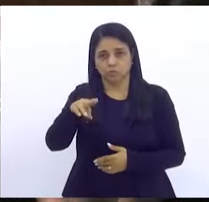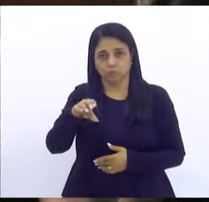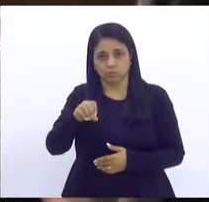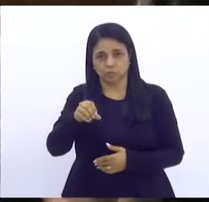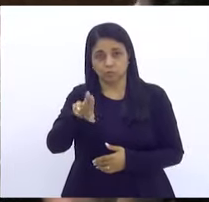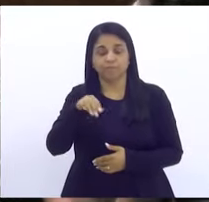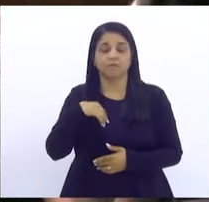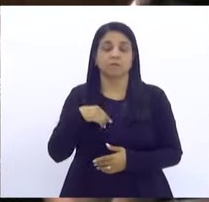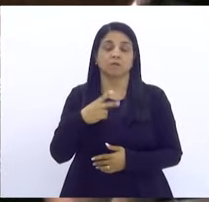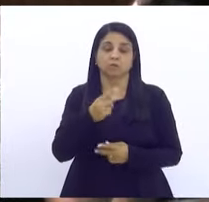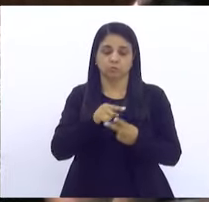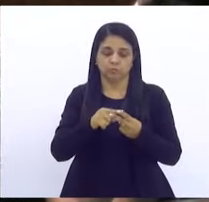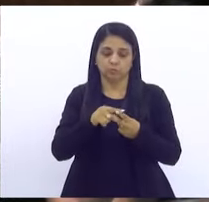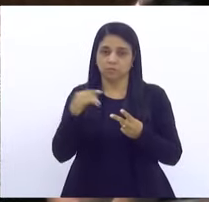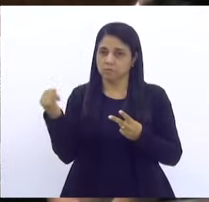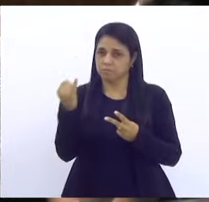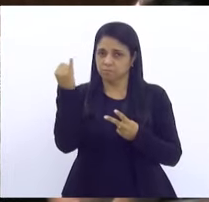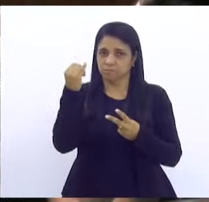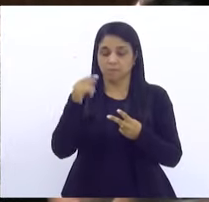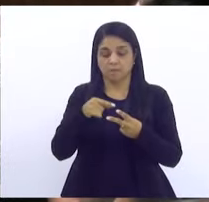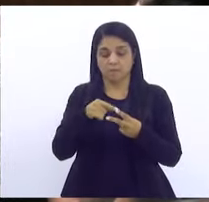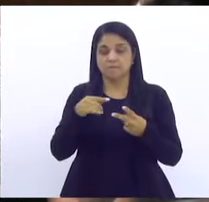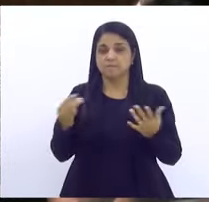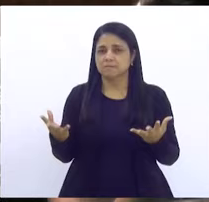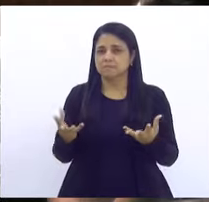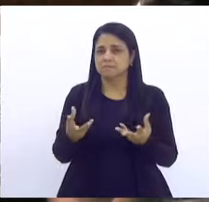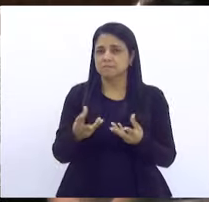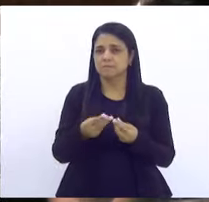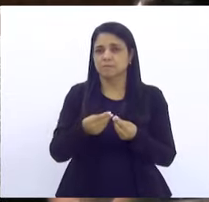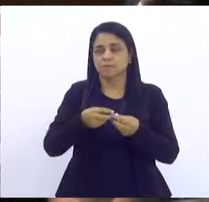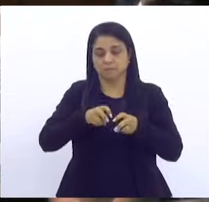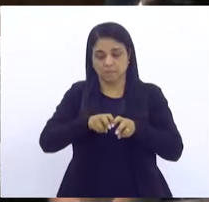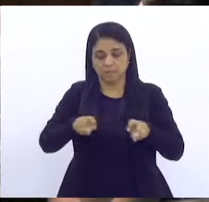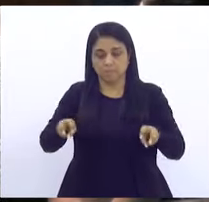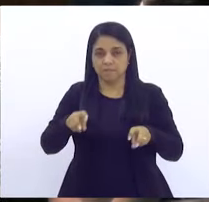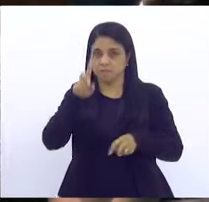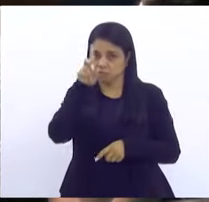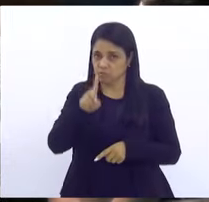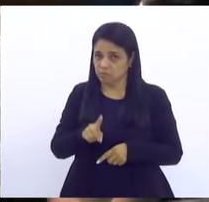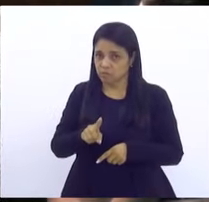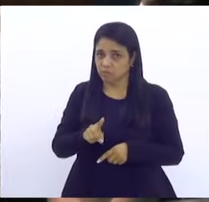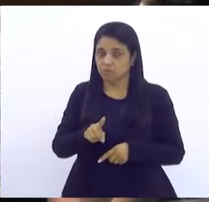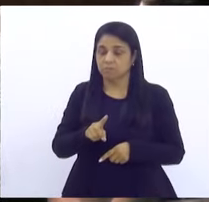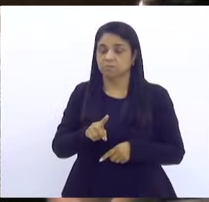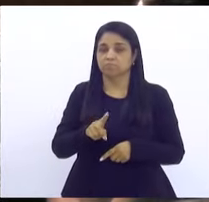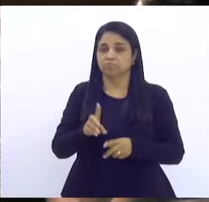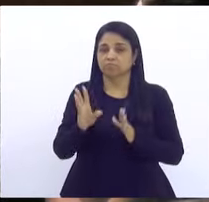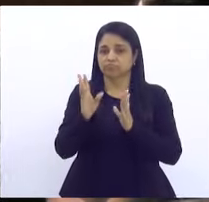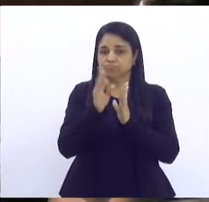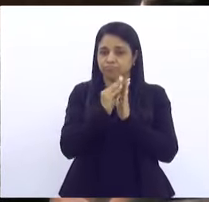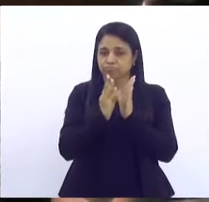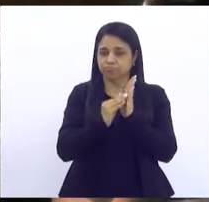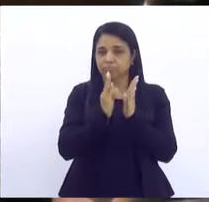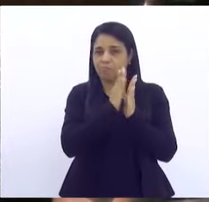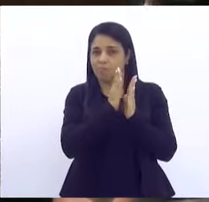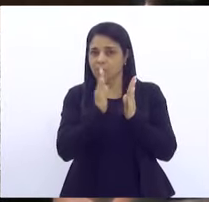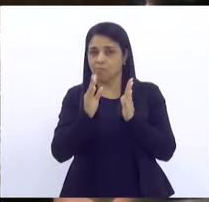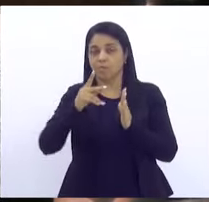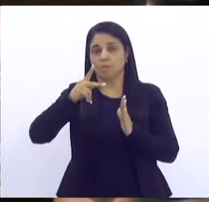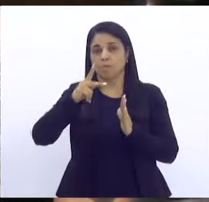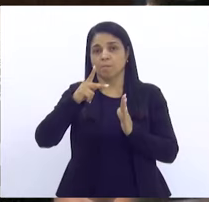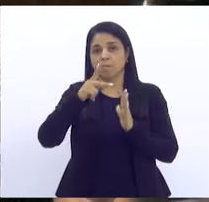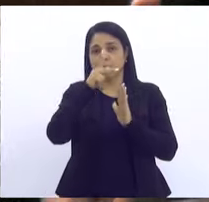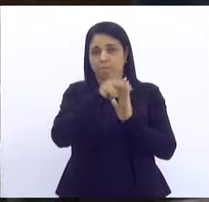são importantes. Primeiro, a sensibilidade da mesa diretora de colocar na ordem do dia o PL